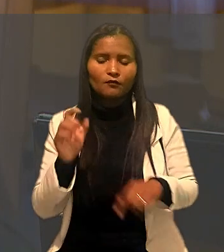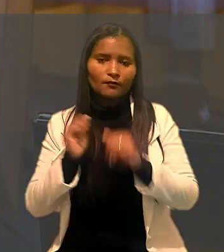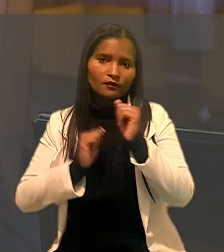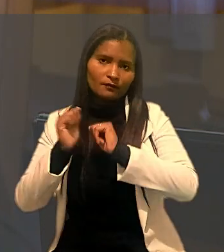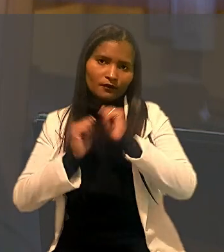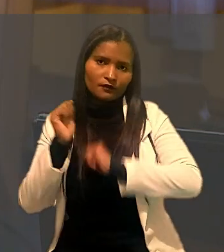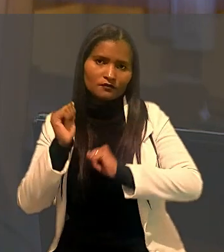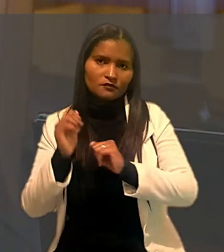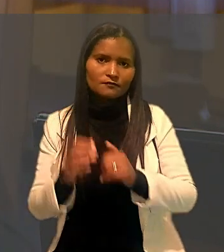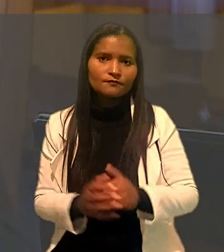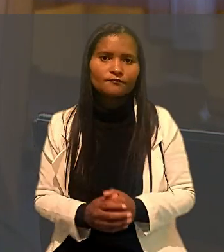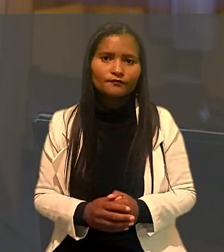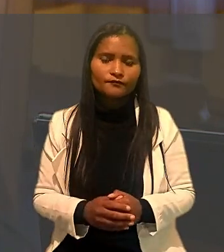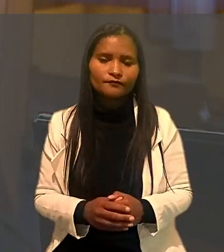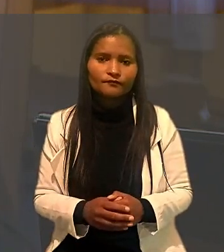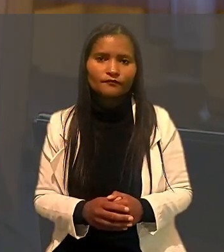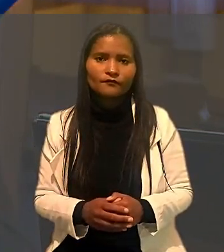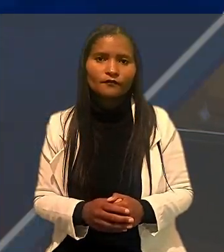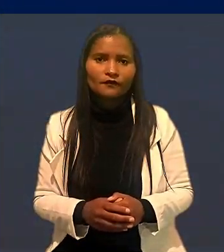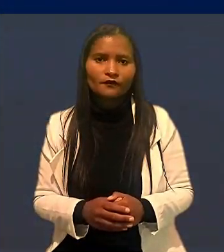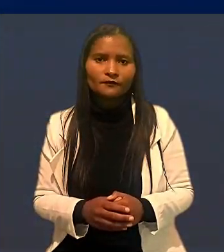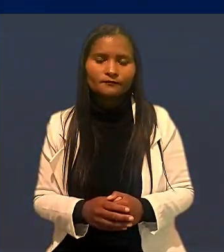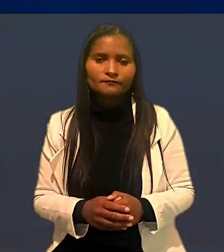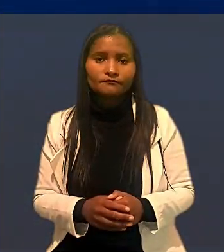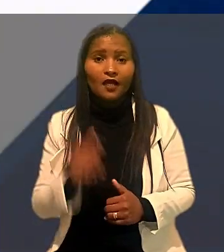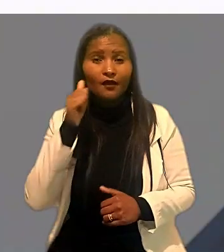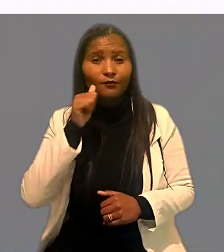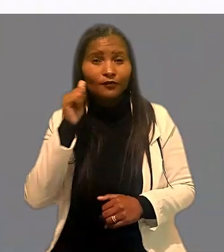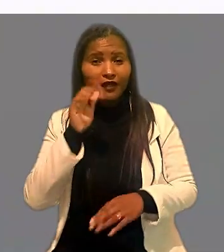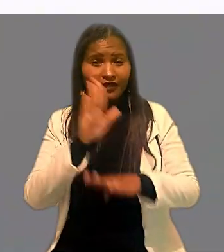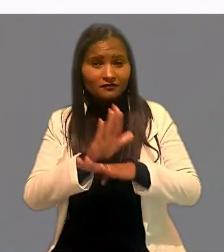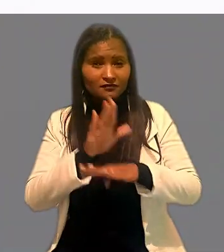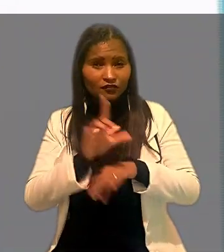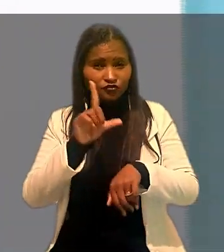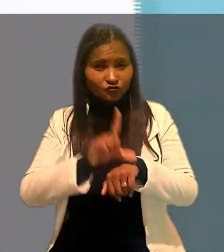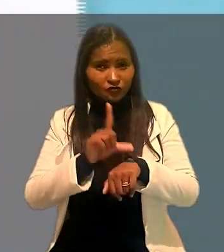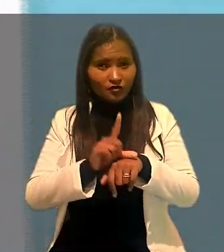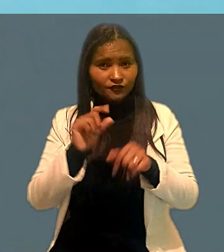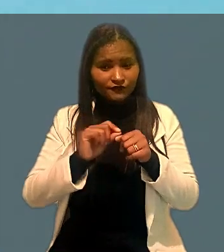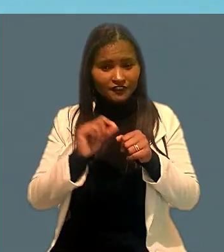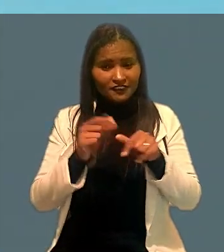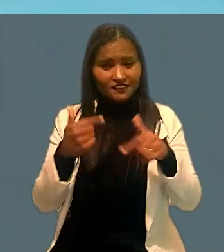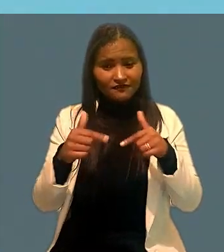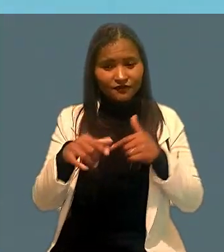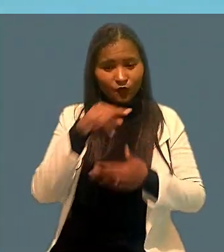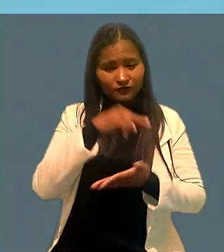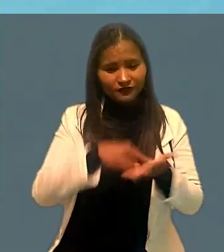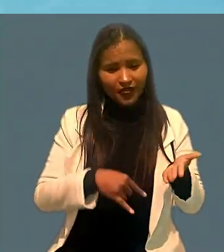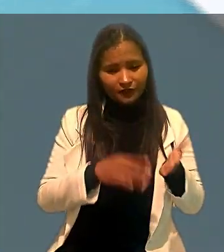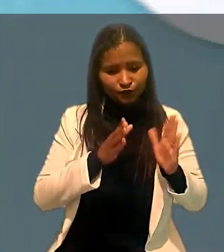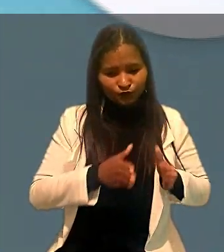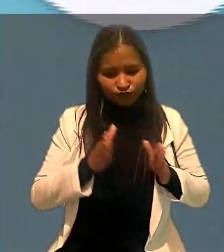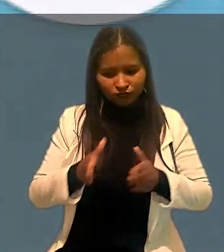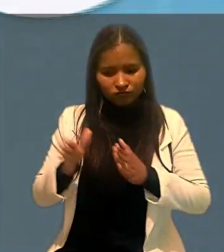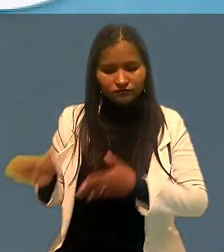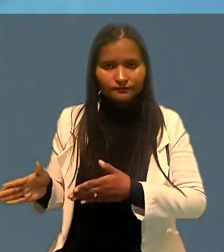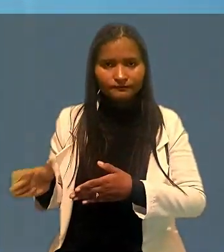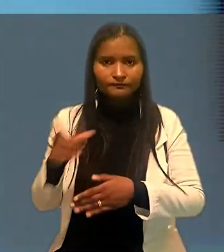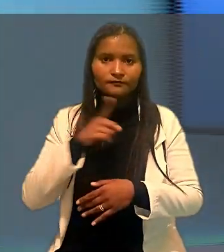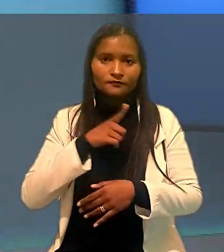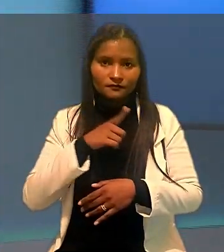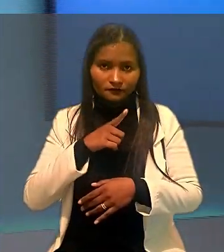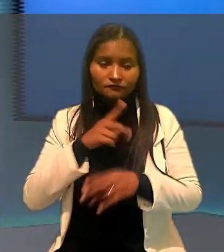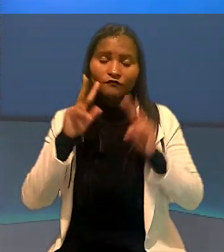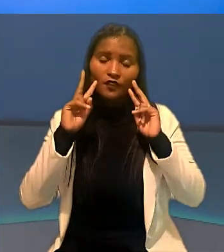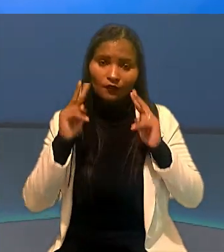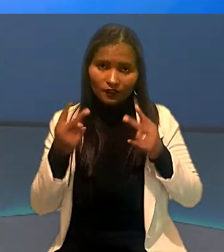empregados e não pela empresa. E uma assistente de loja que prestava serviços por meio de contrato